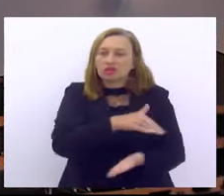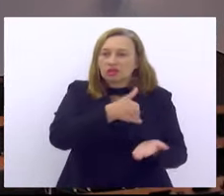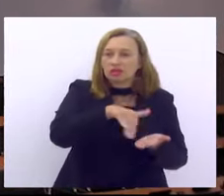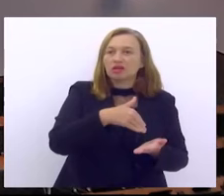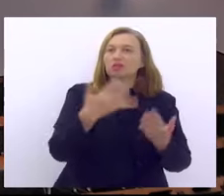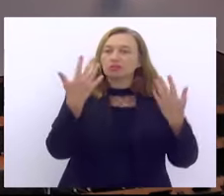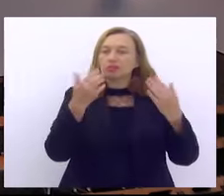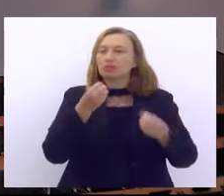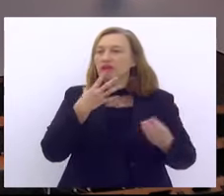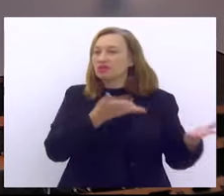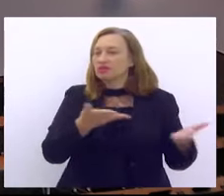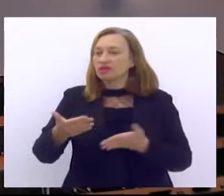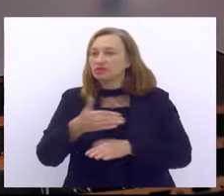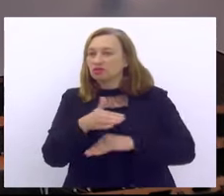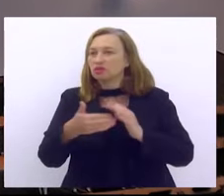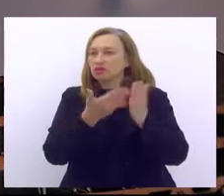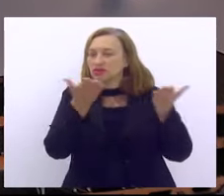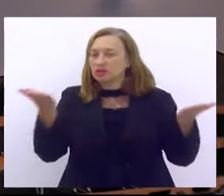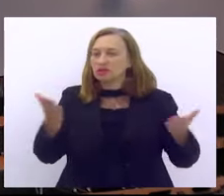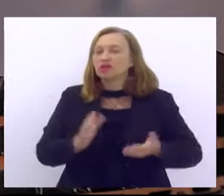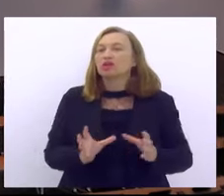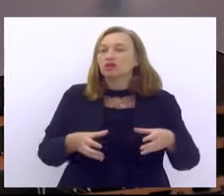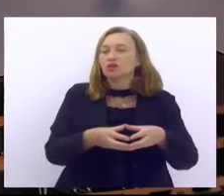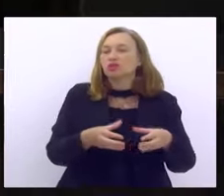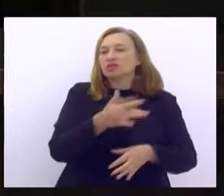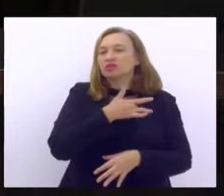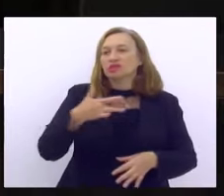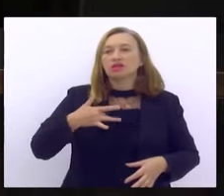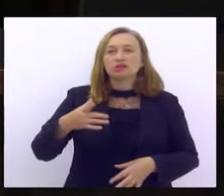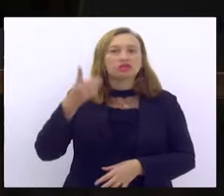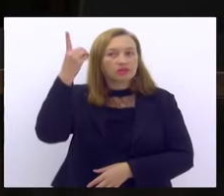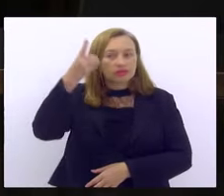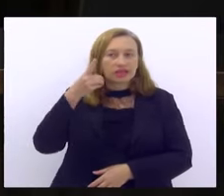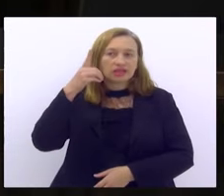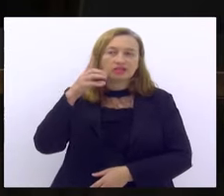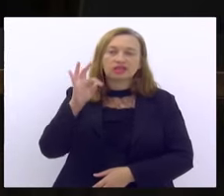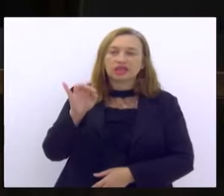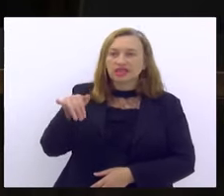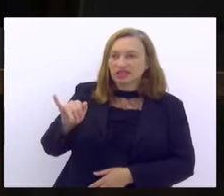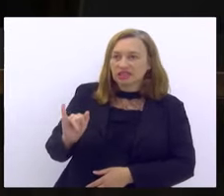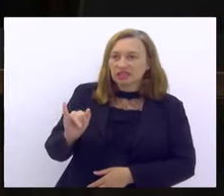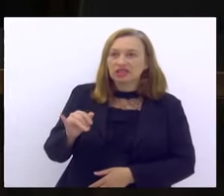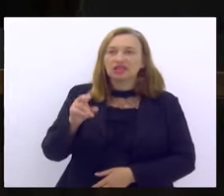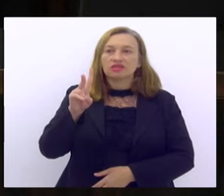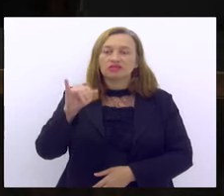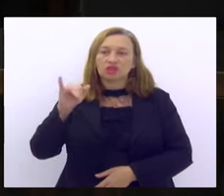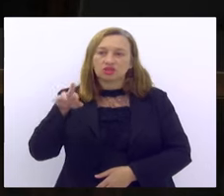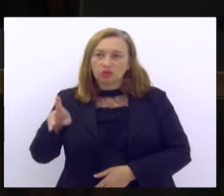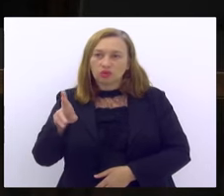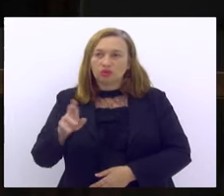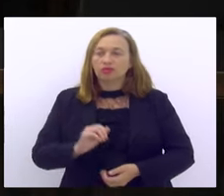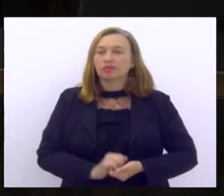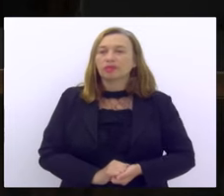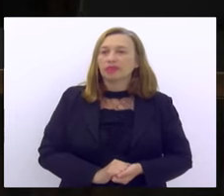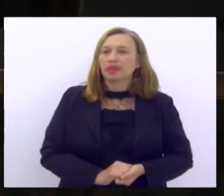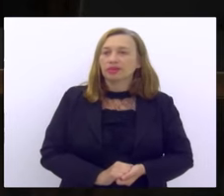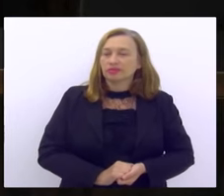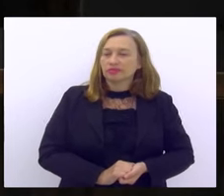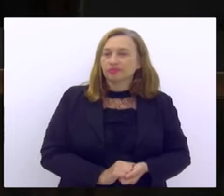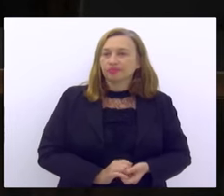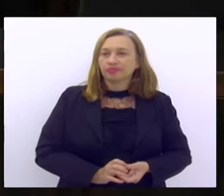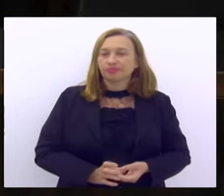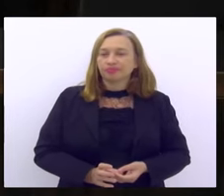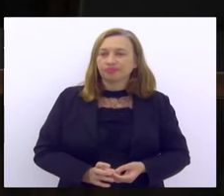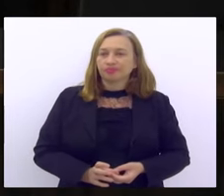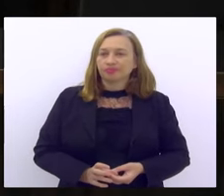bem-vindos à galeria. Pela Comissão de Saúde, deputado Tande Vieira. Deputado Vitor Júnior.